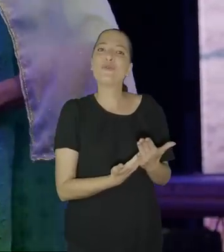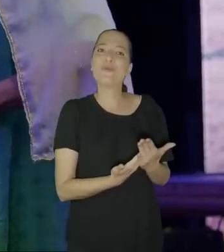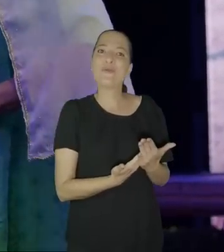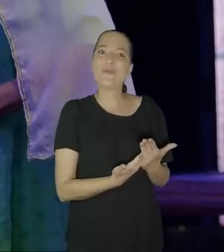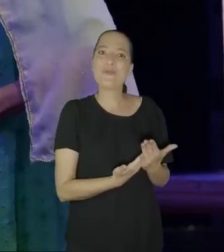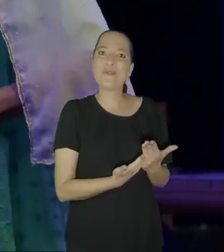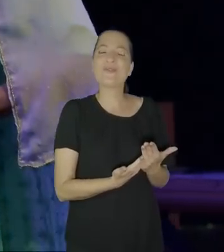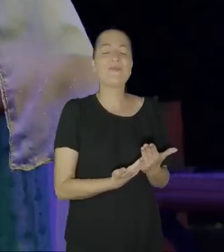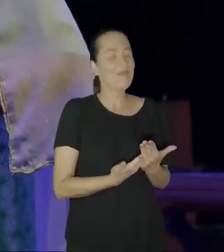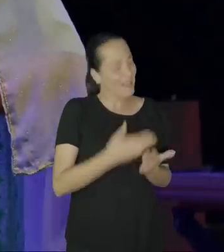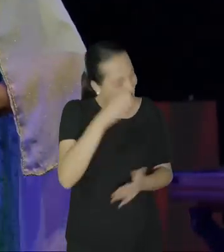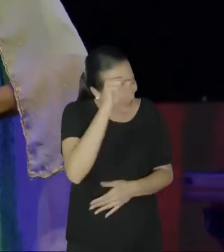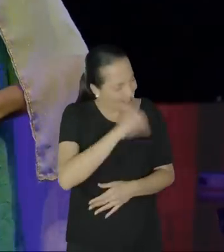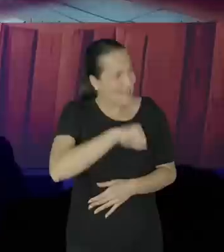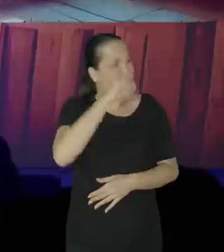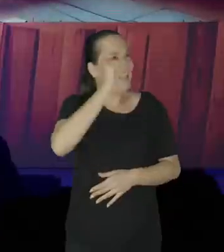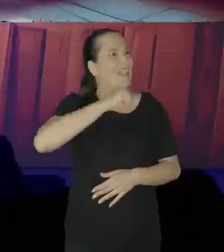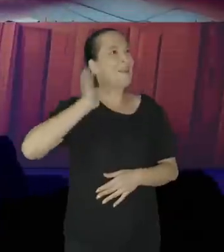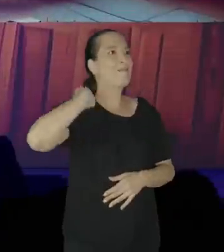Sim, Maria.